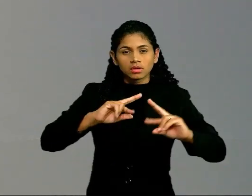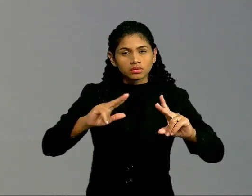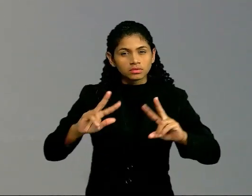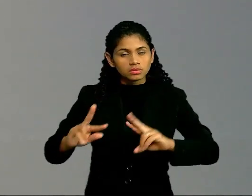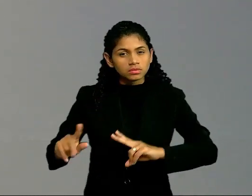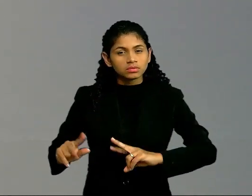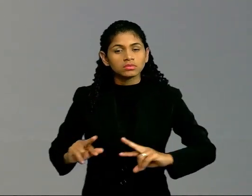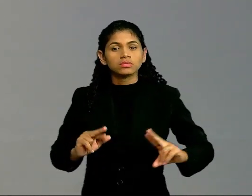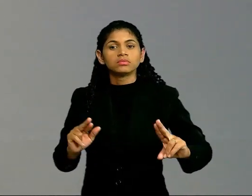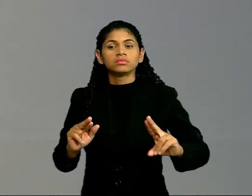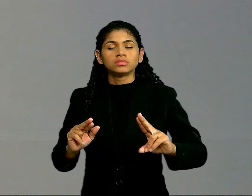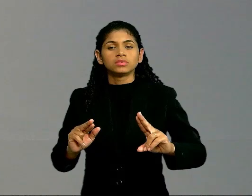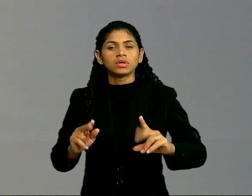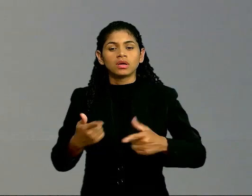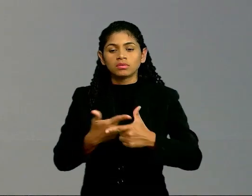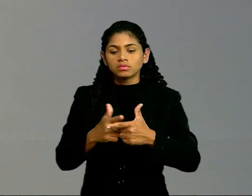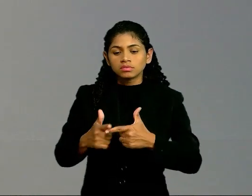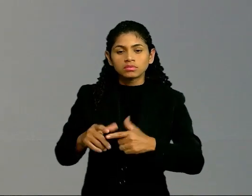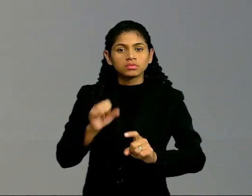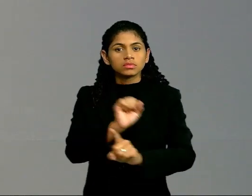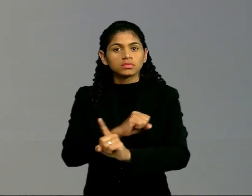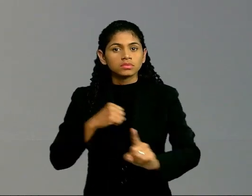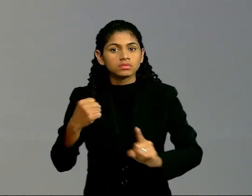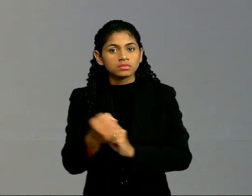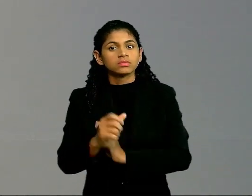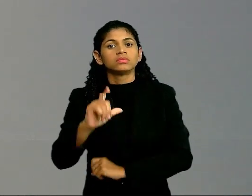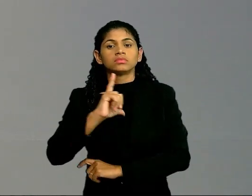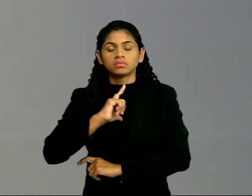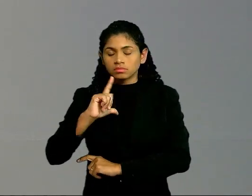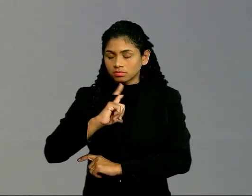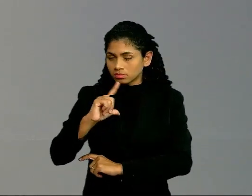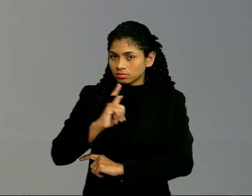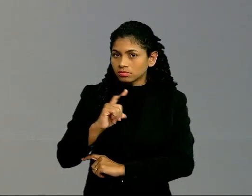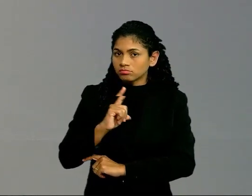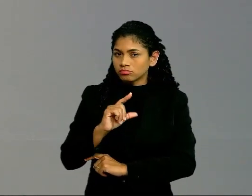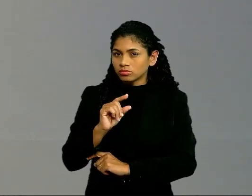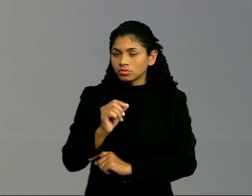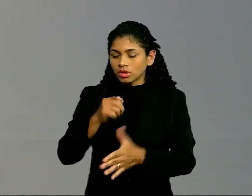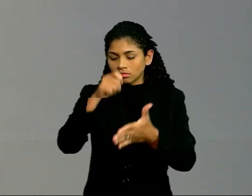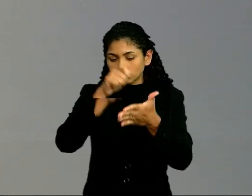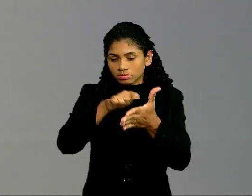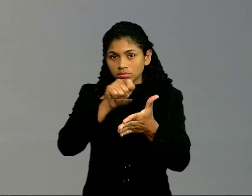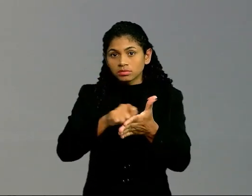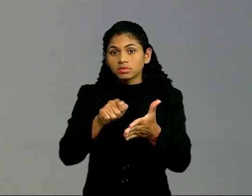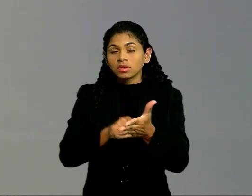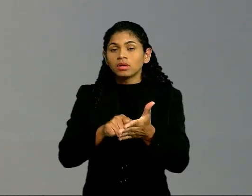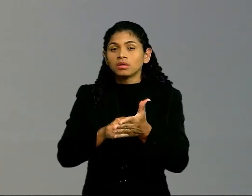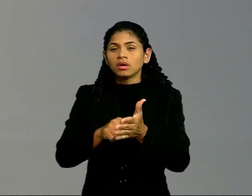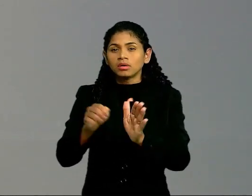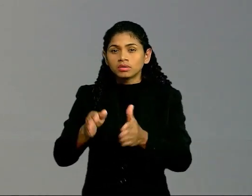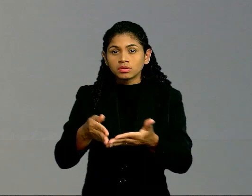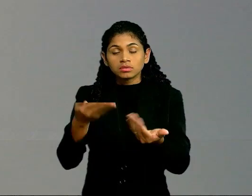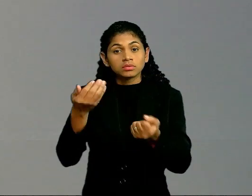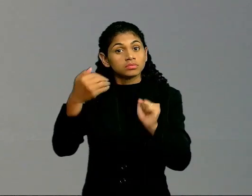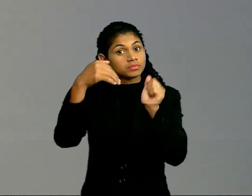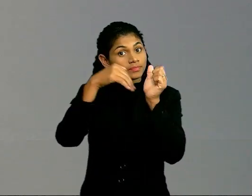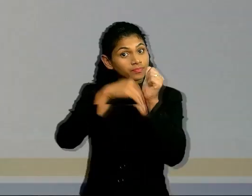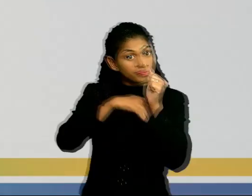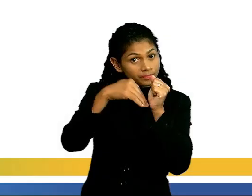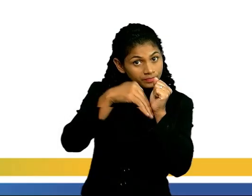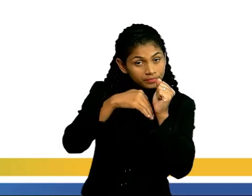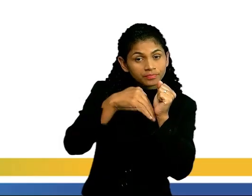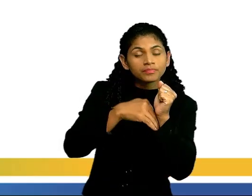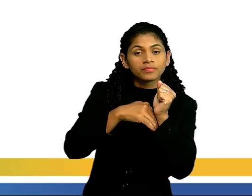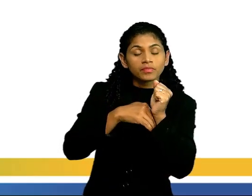os problemas sociais. Então, a gente tem tudo isso descrito nesse diário que depois, posteriormente, transforma-se em